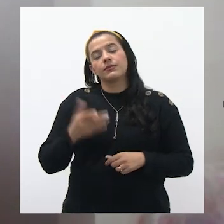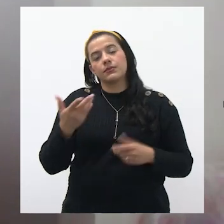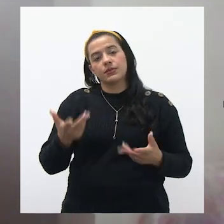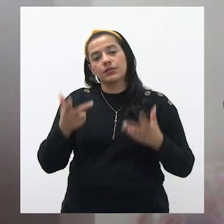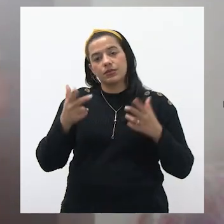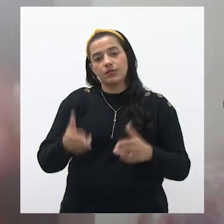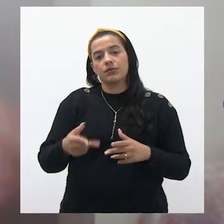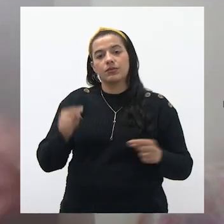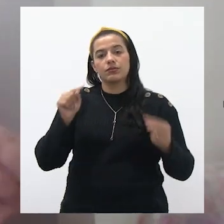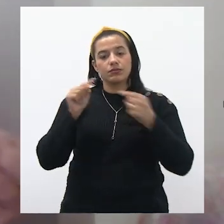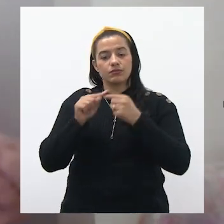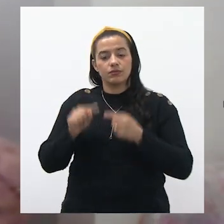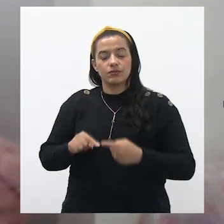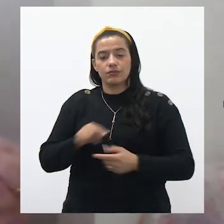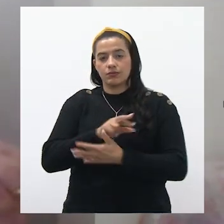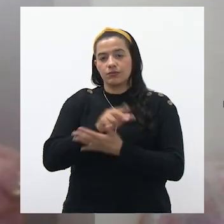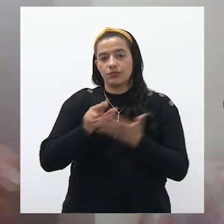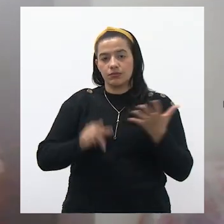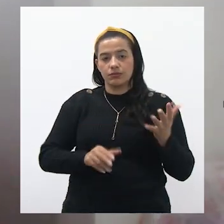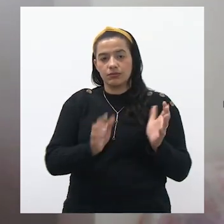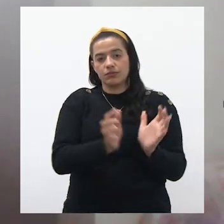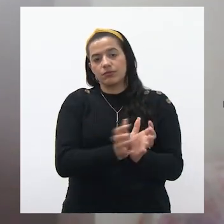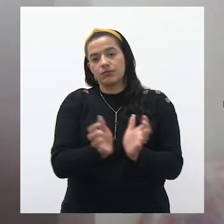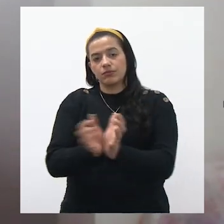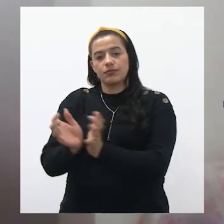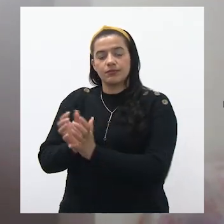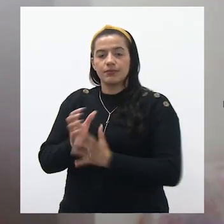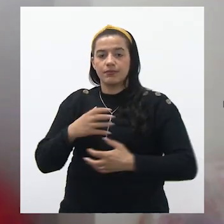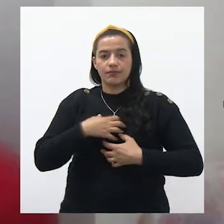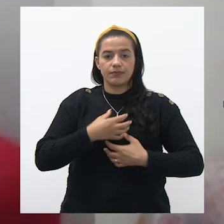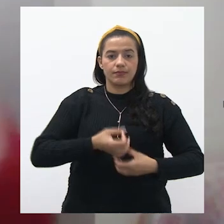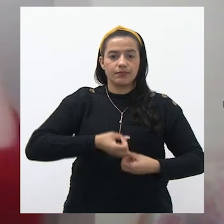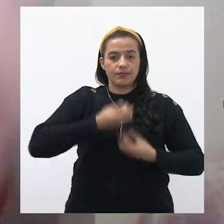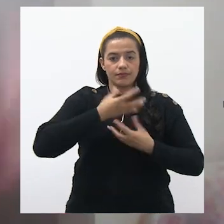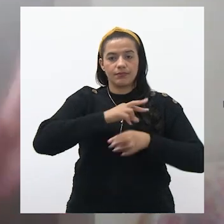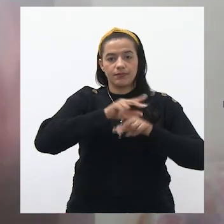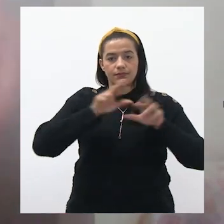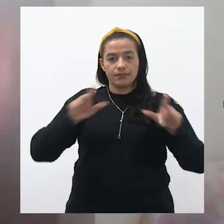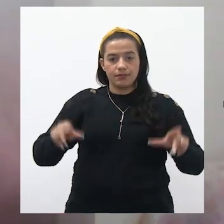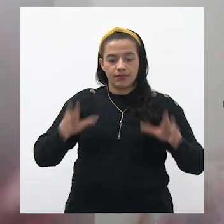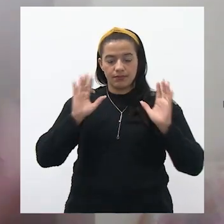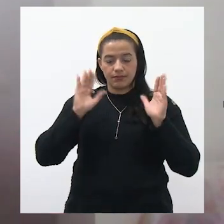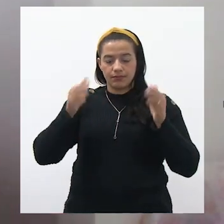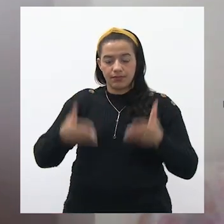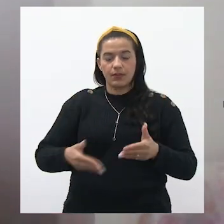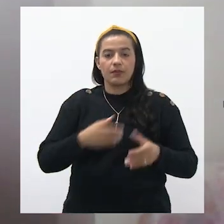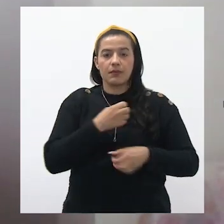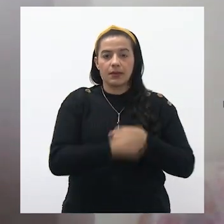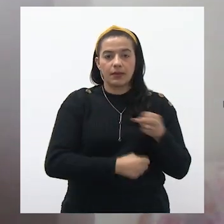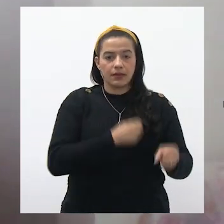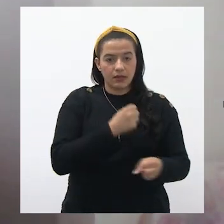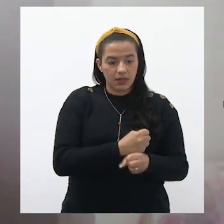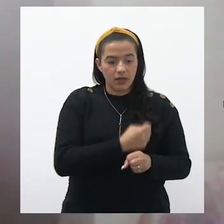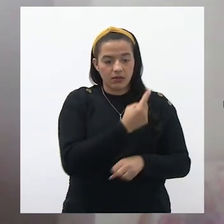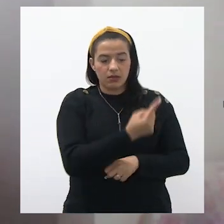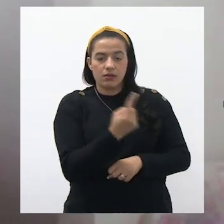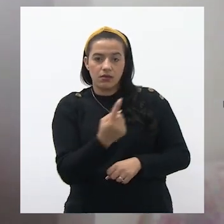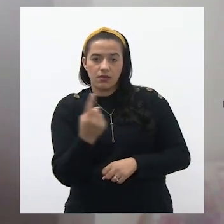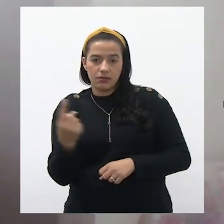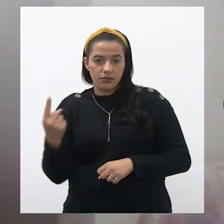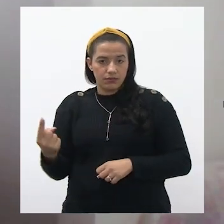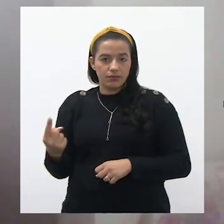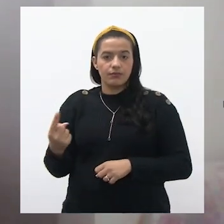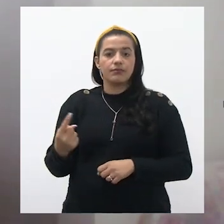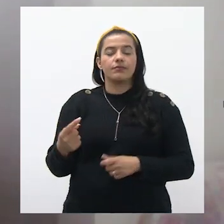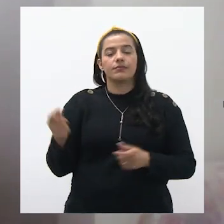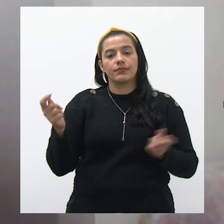um conjunto de competências socioemocionais priorizadas para cada ano série. Lembra-se que a gente já